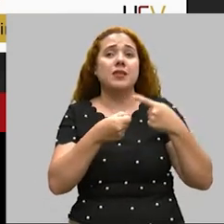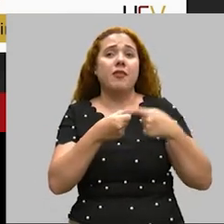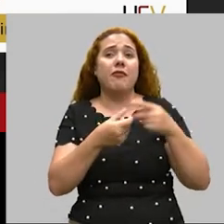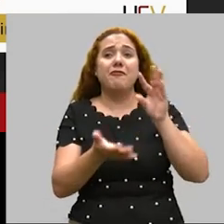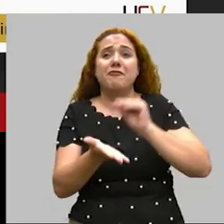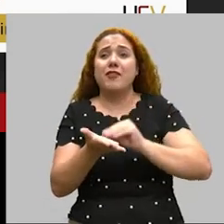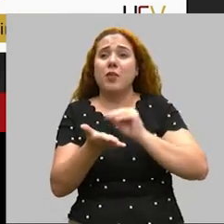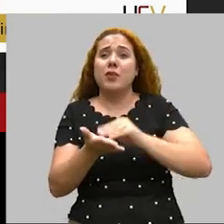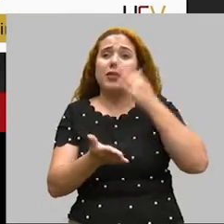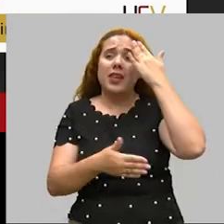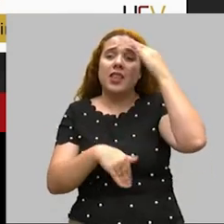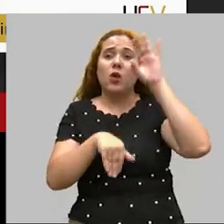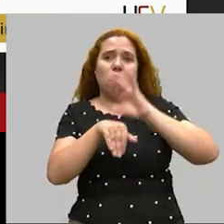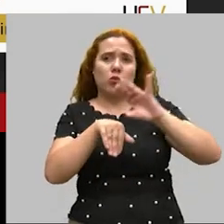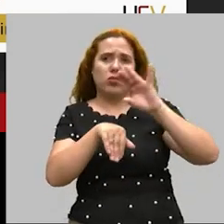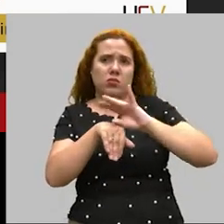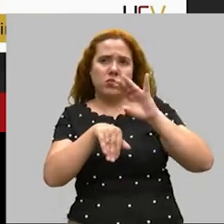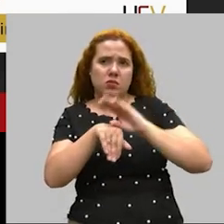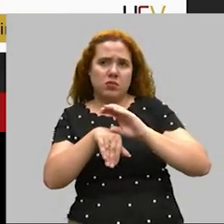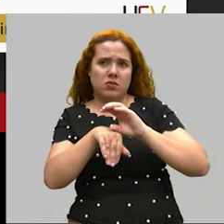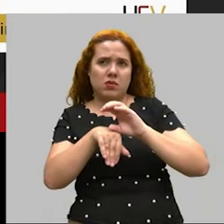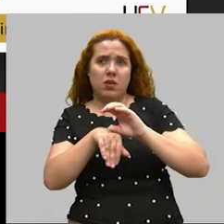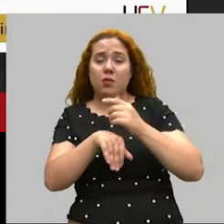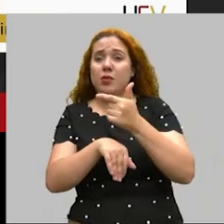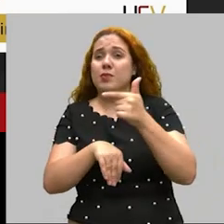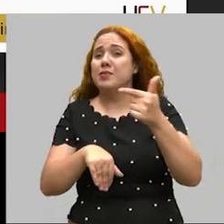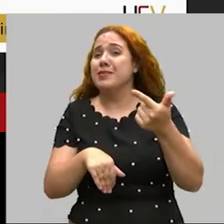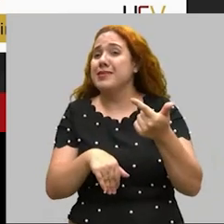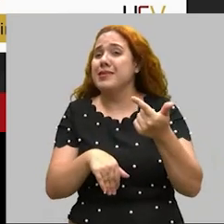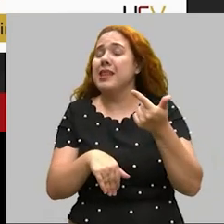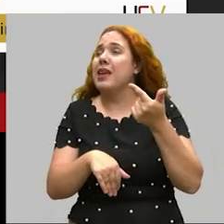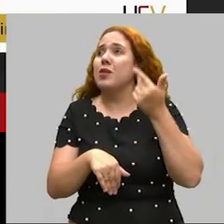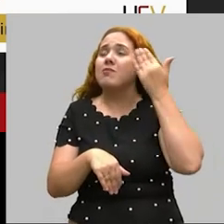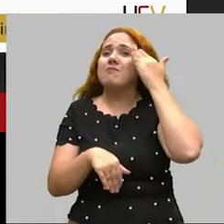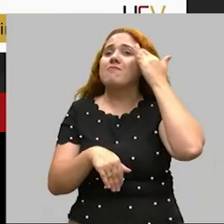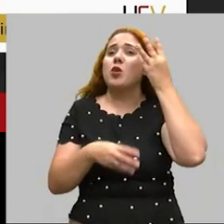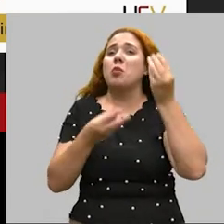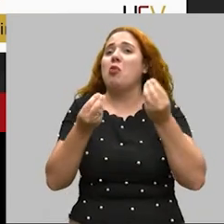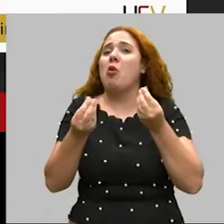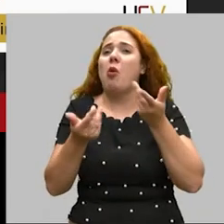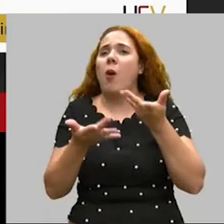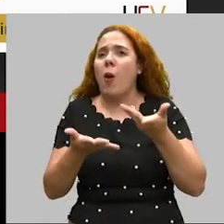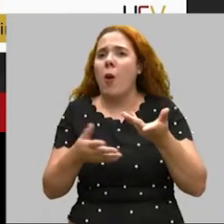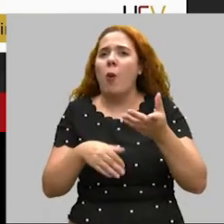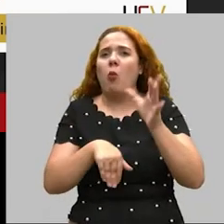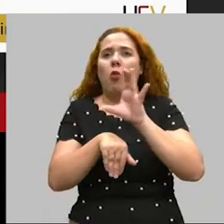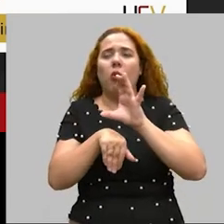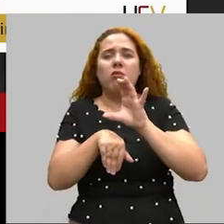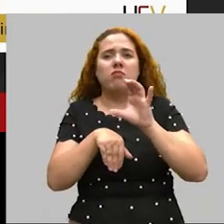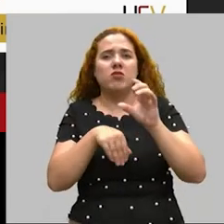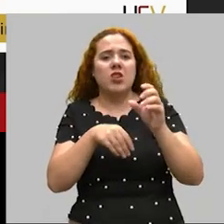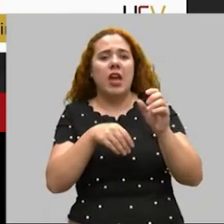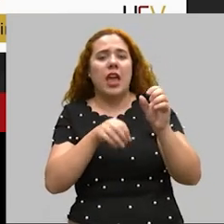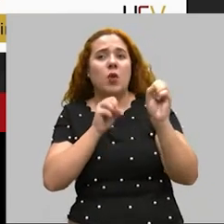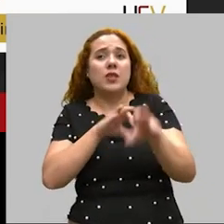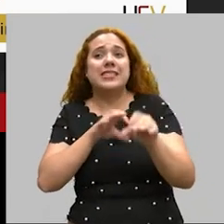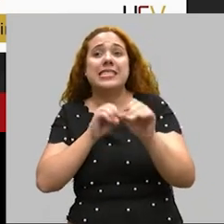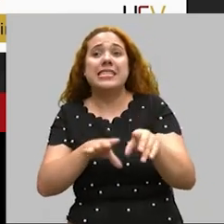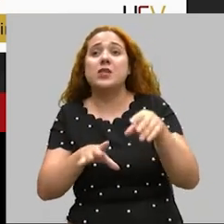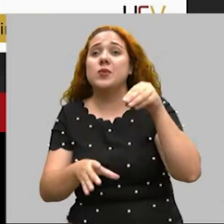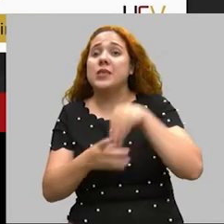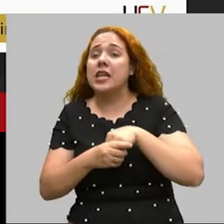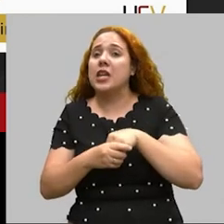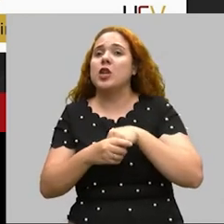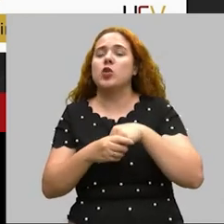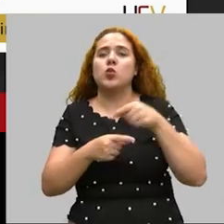é esse curso porque as próprias escolas não t o entendimento realmente da política de Educação do campo mesmo aquelas classificadas como escolas do